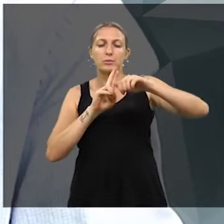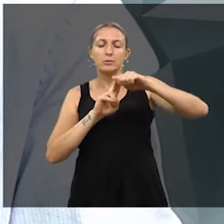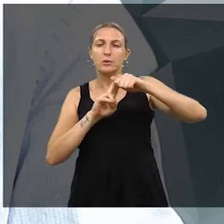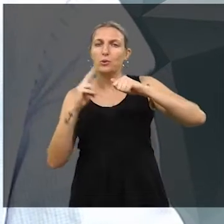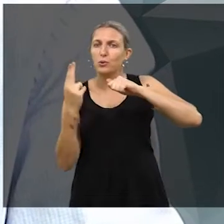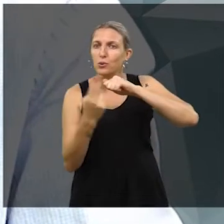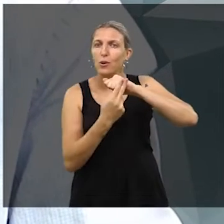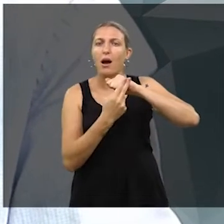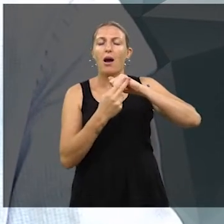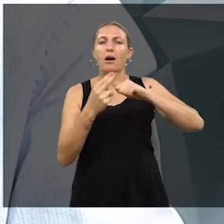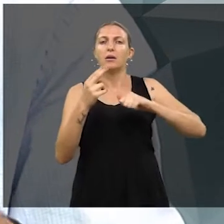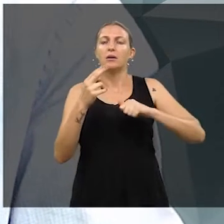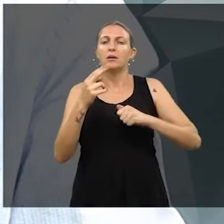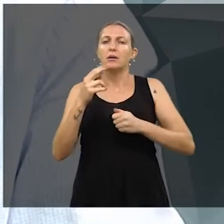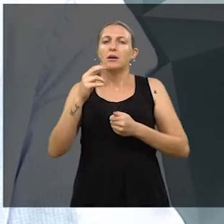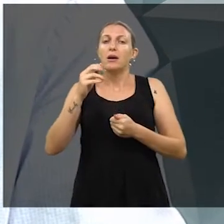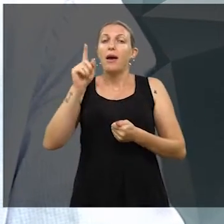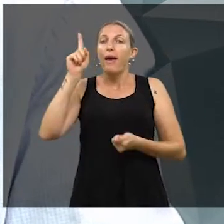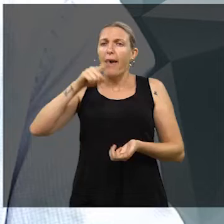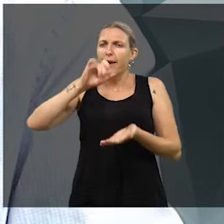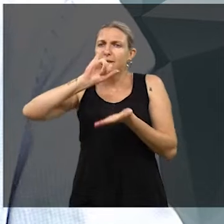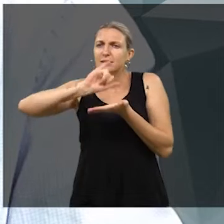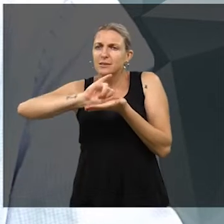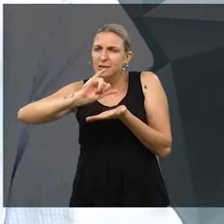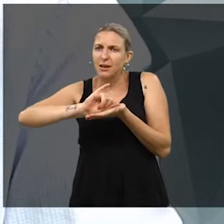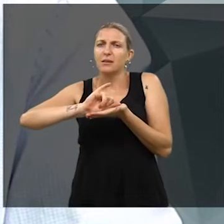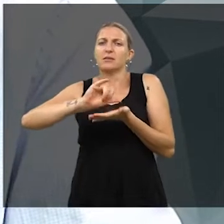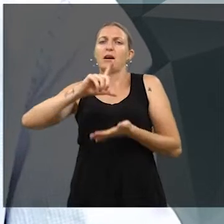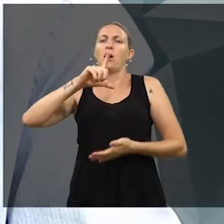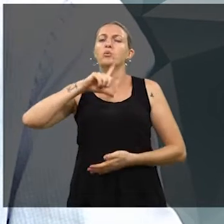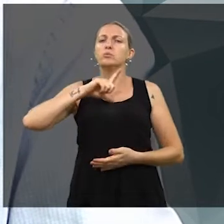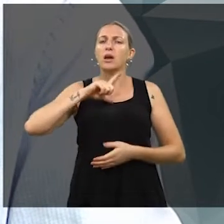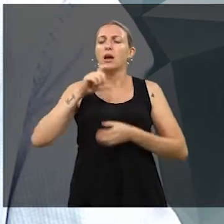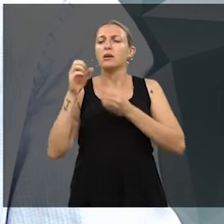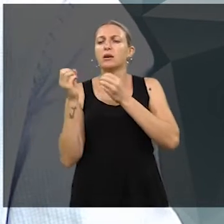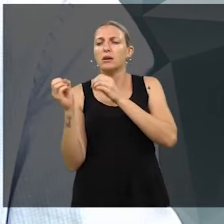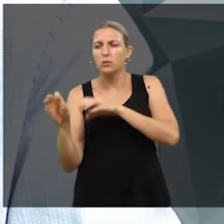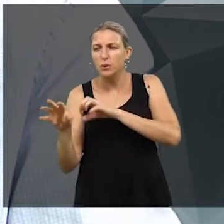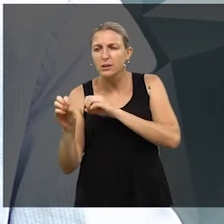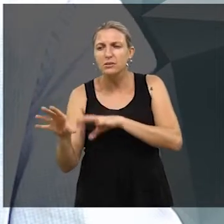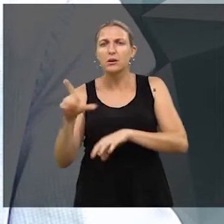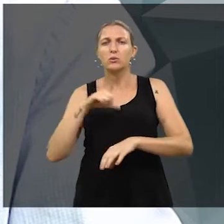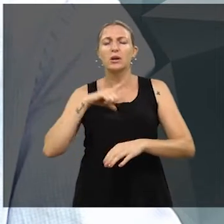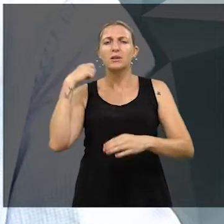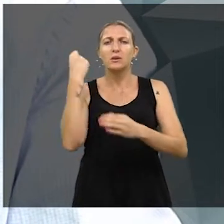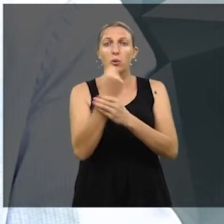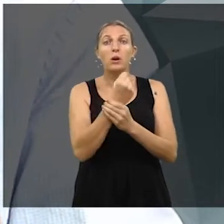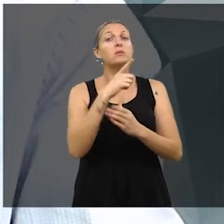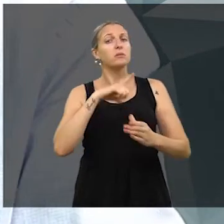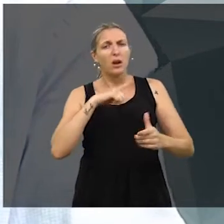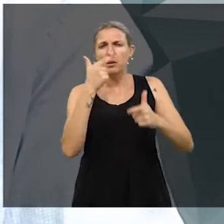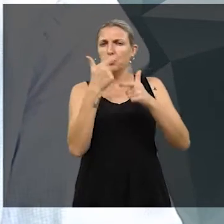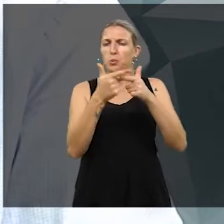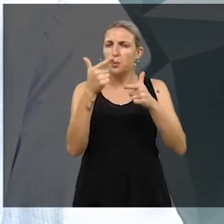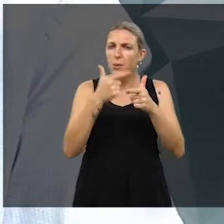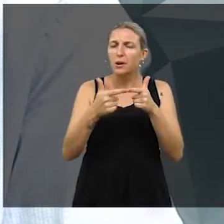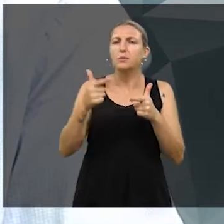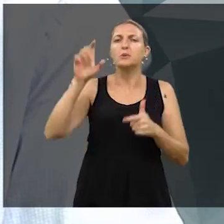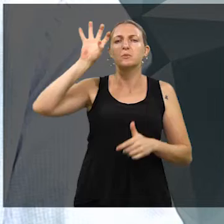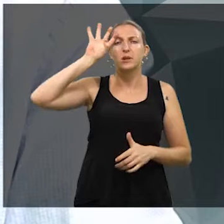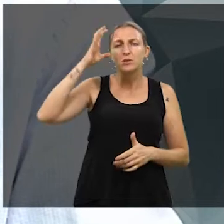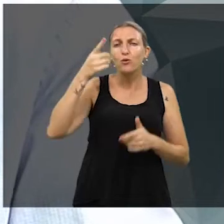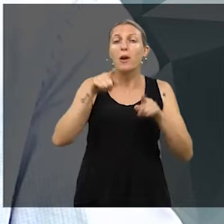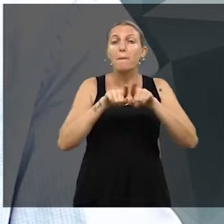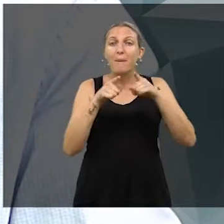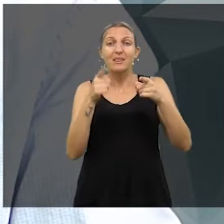tem educação, que tem segurança, que tem, claro, com muitos desafios, muitos problemas a serem resolvidos, mas é a cidade polo, ela